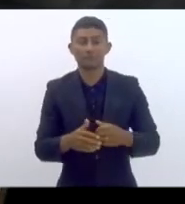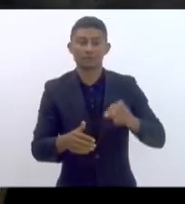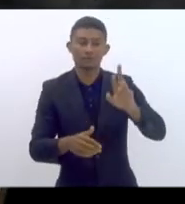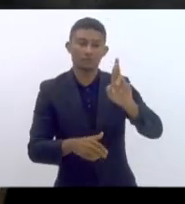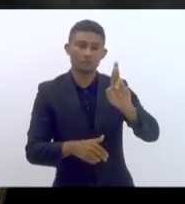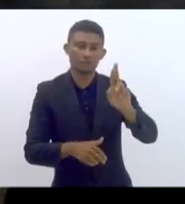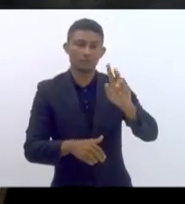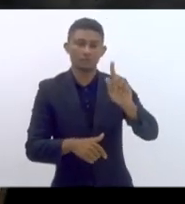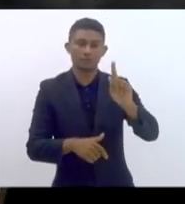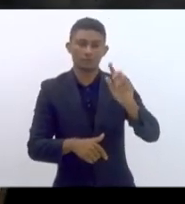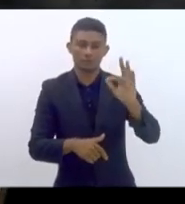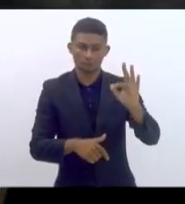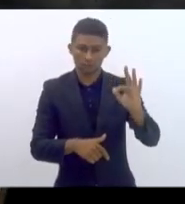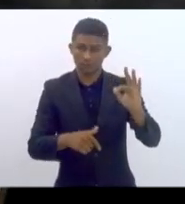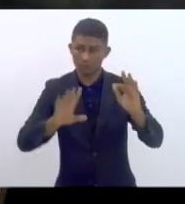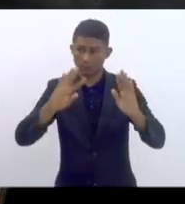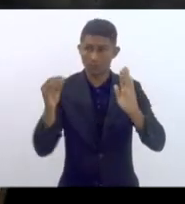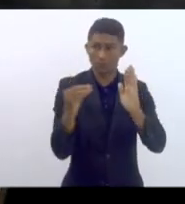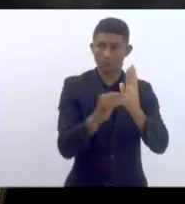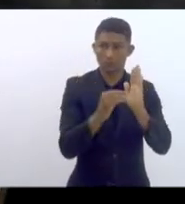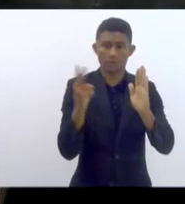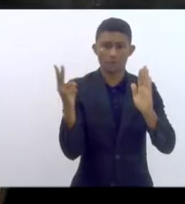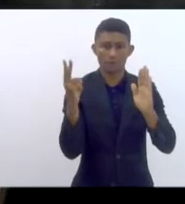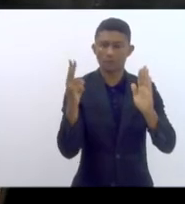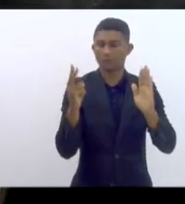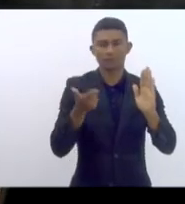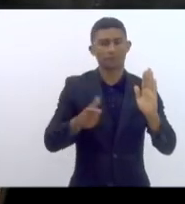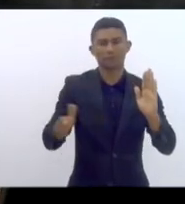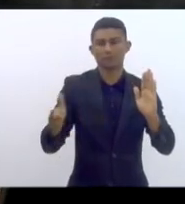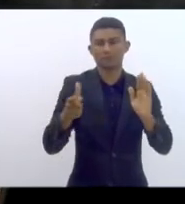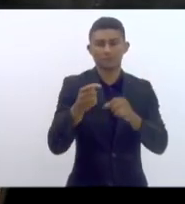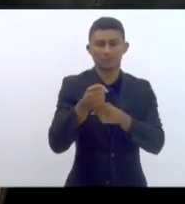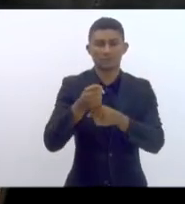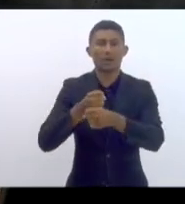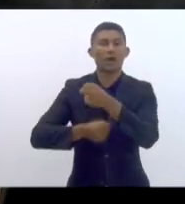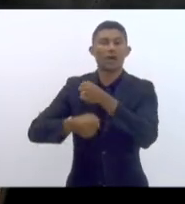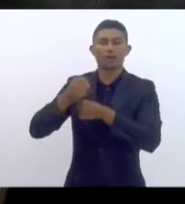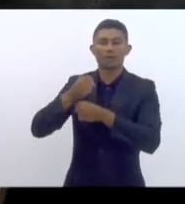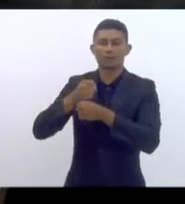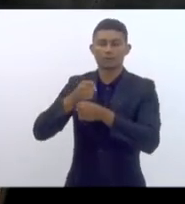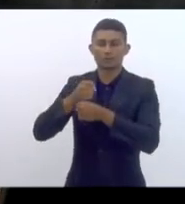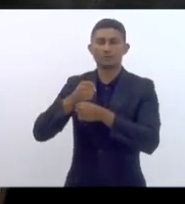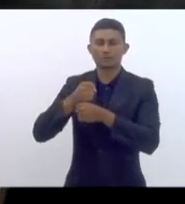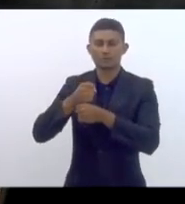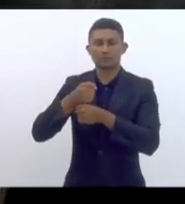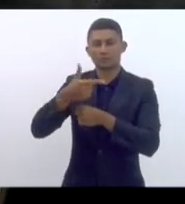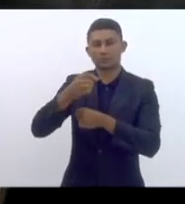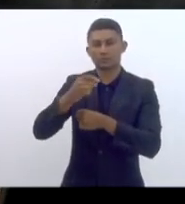tem mais esses valores. Acho que desde o ano passado já não tem. Desde janeiro de 21.